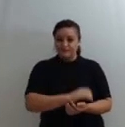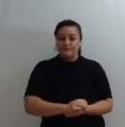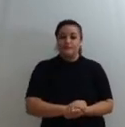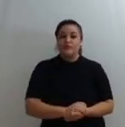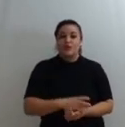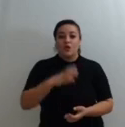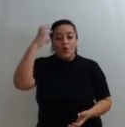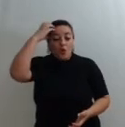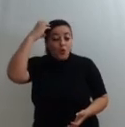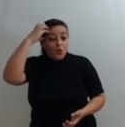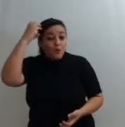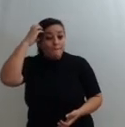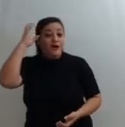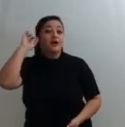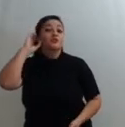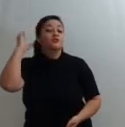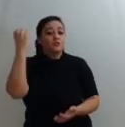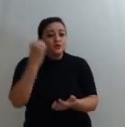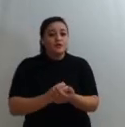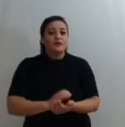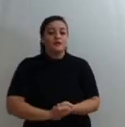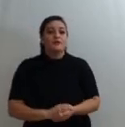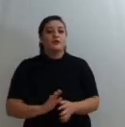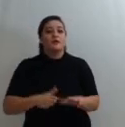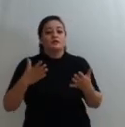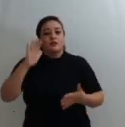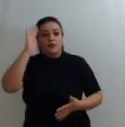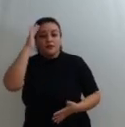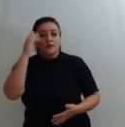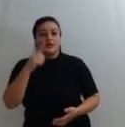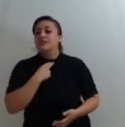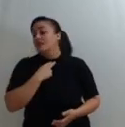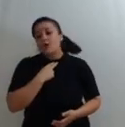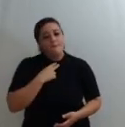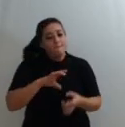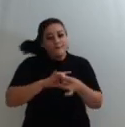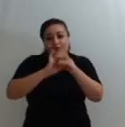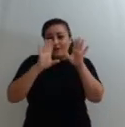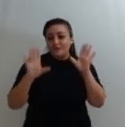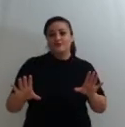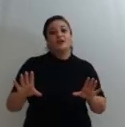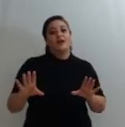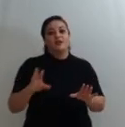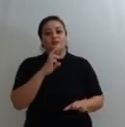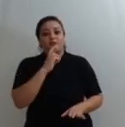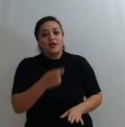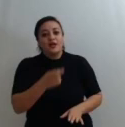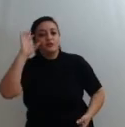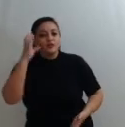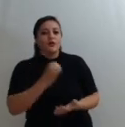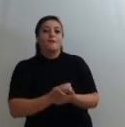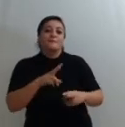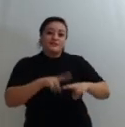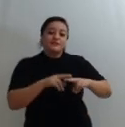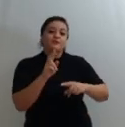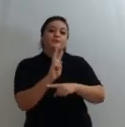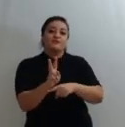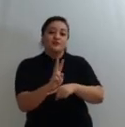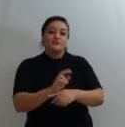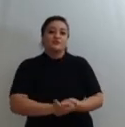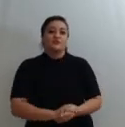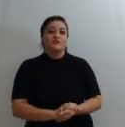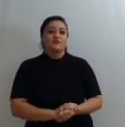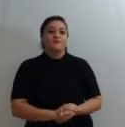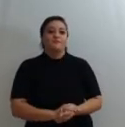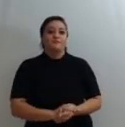grau. Assim, entendo que não poderá recorrer em liberdade, pois presente motivo autorizador da prisão preventiva, consistente em assegurar a